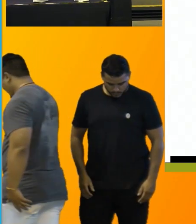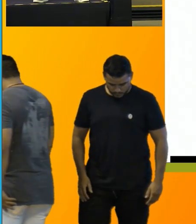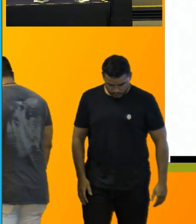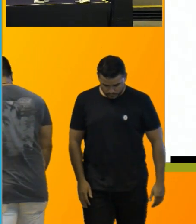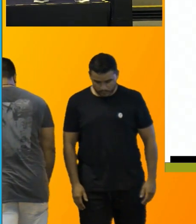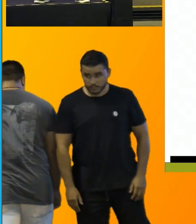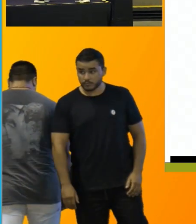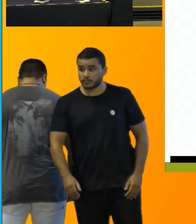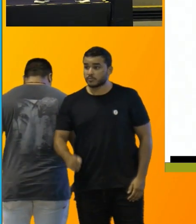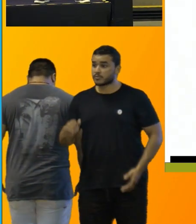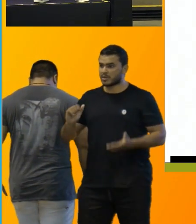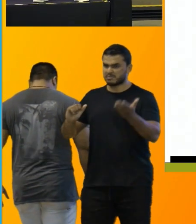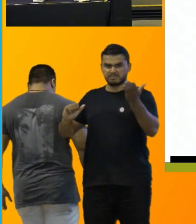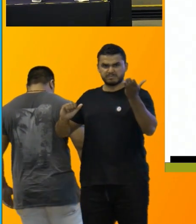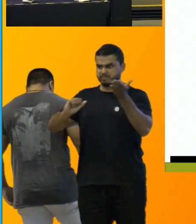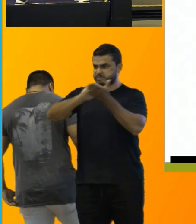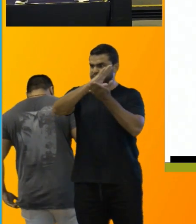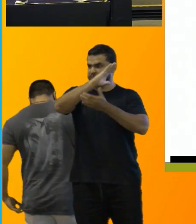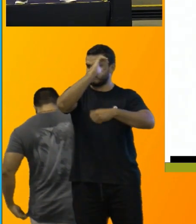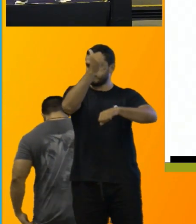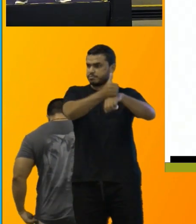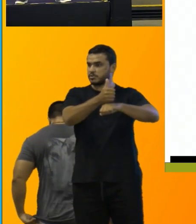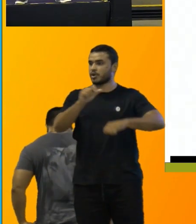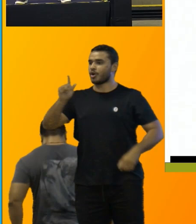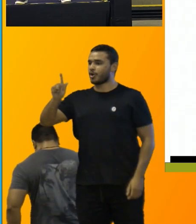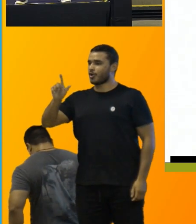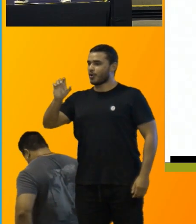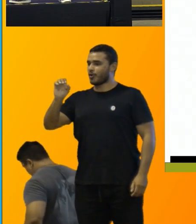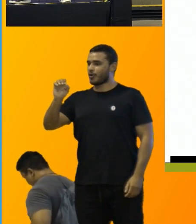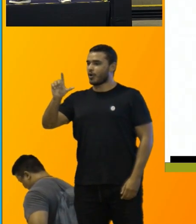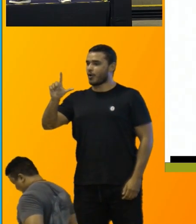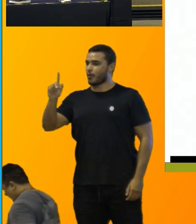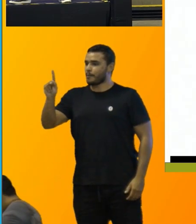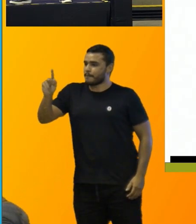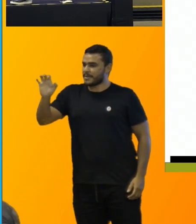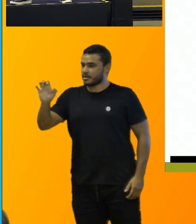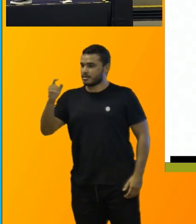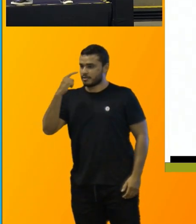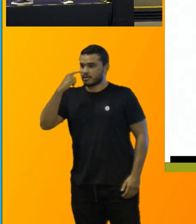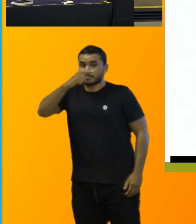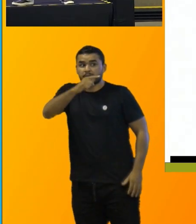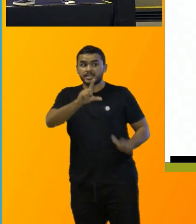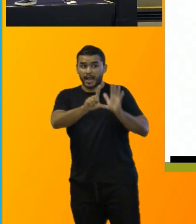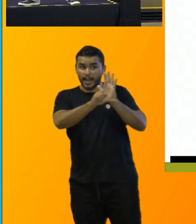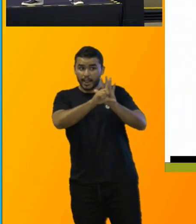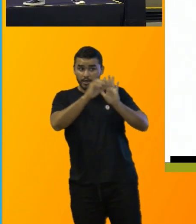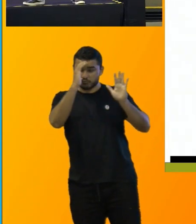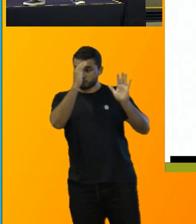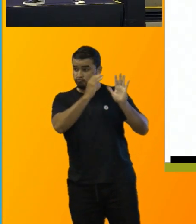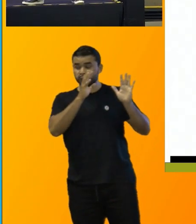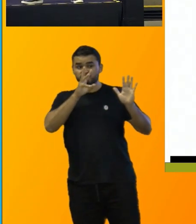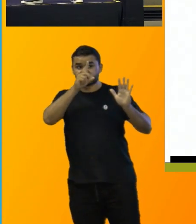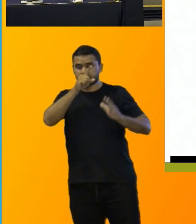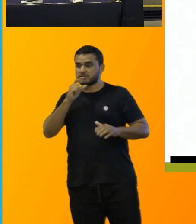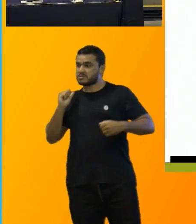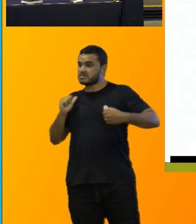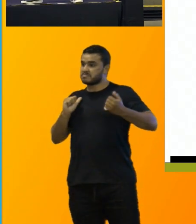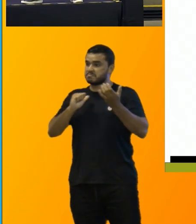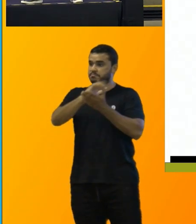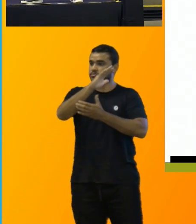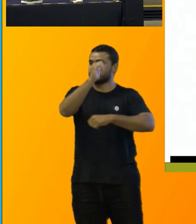significa quebrar uma regra. Golpe significa quebrar uma lei. Sim ou não? Vargas não podia se